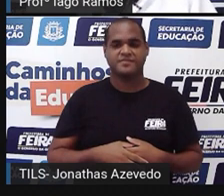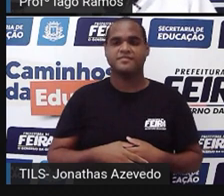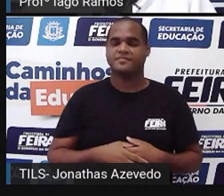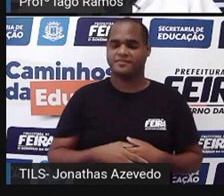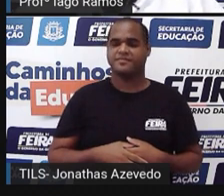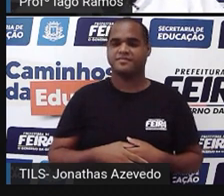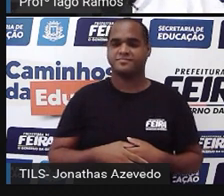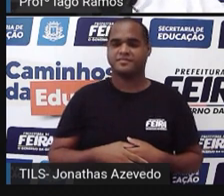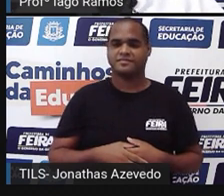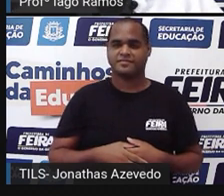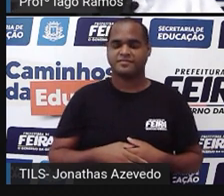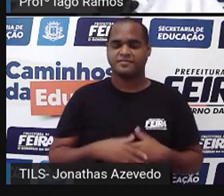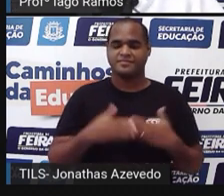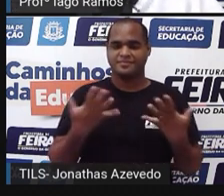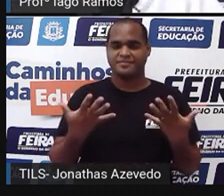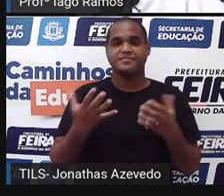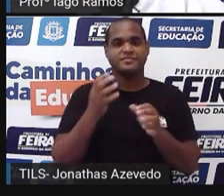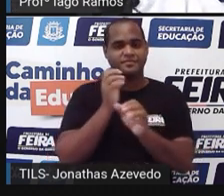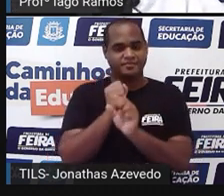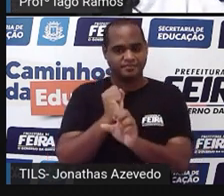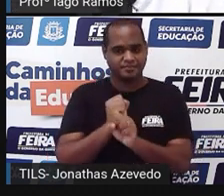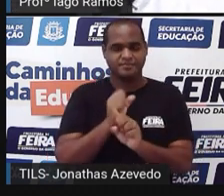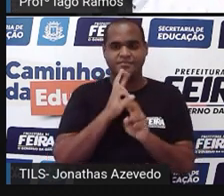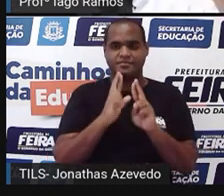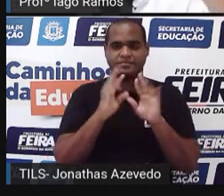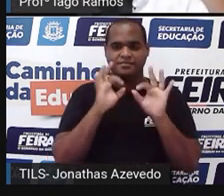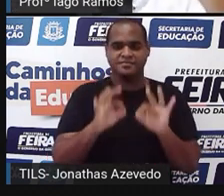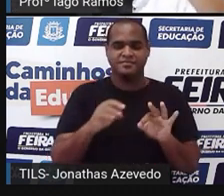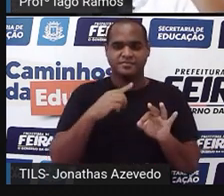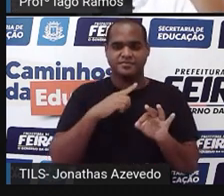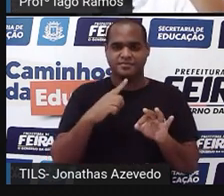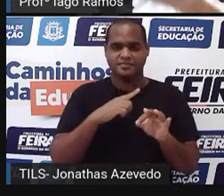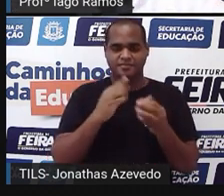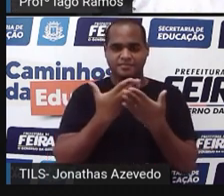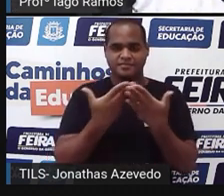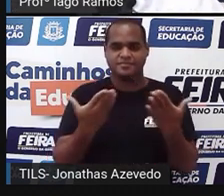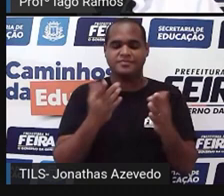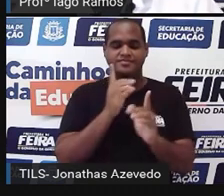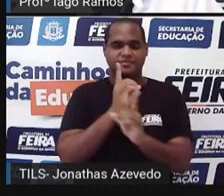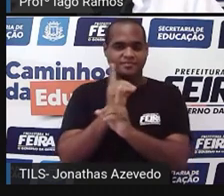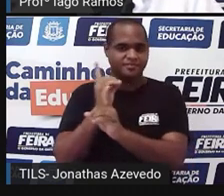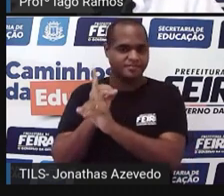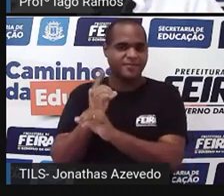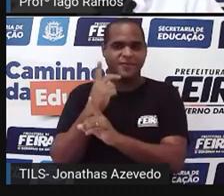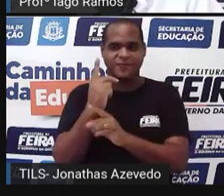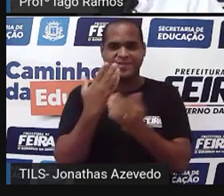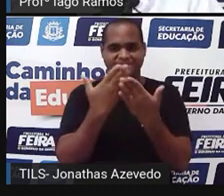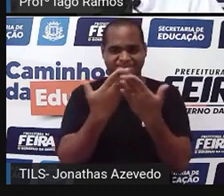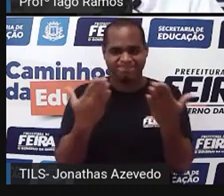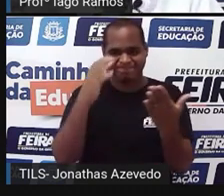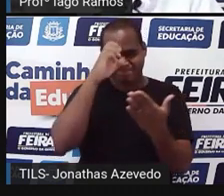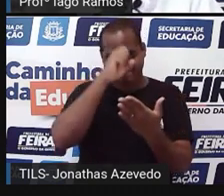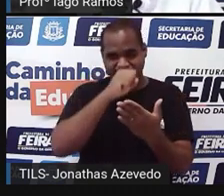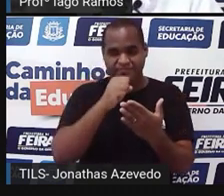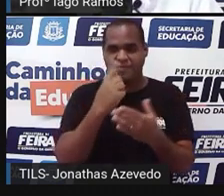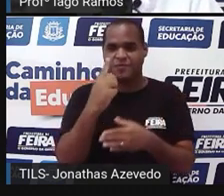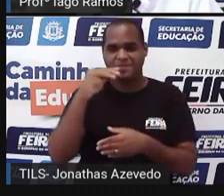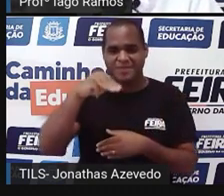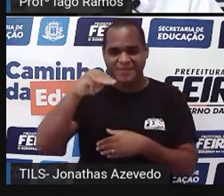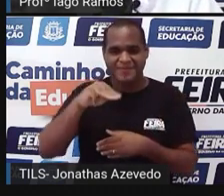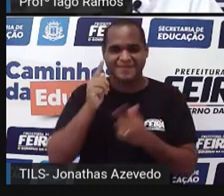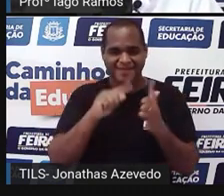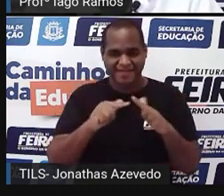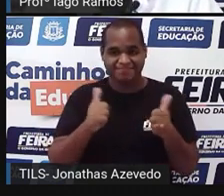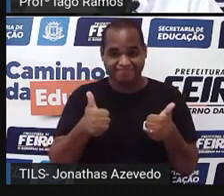E aí essa soma o resultado dessa soma quem vai encontrar é você que está aí do outro lado tá bom Um minutinho para